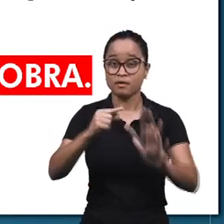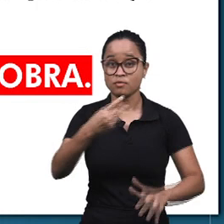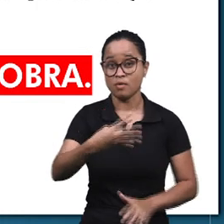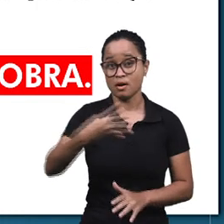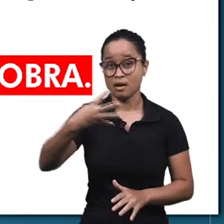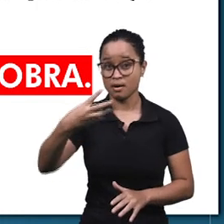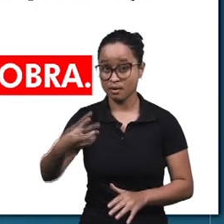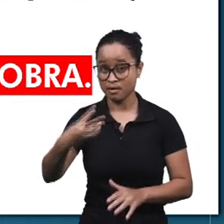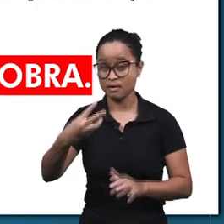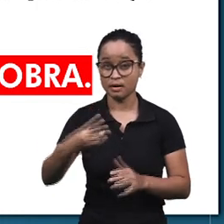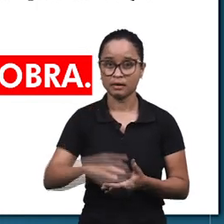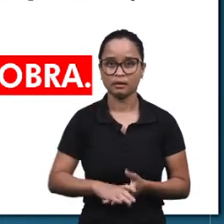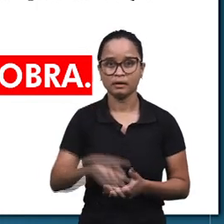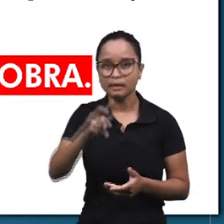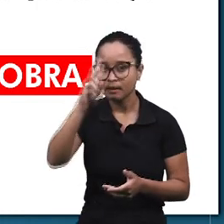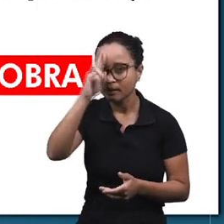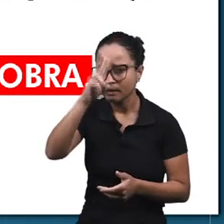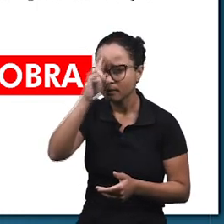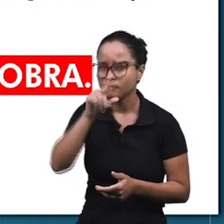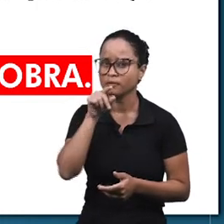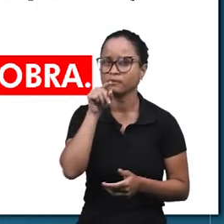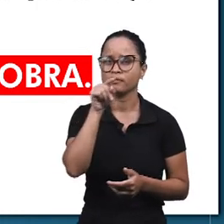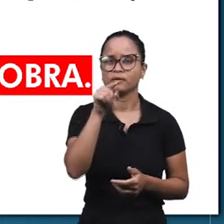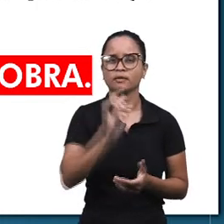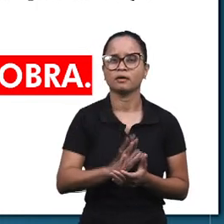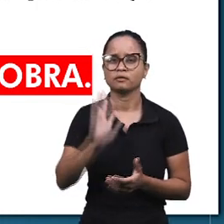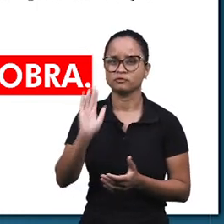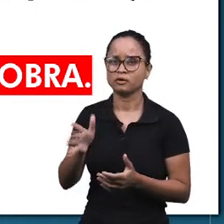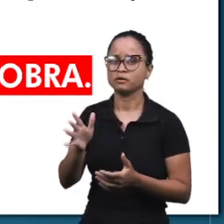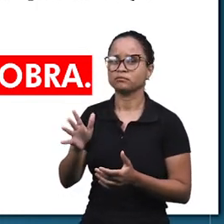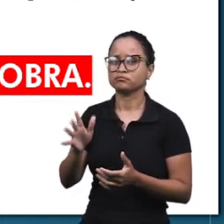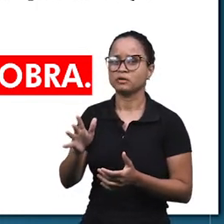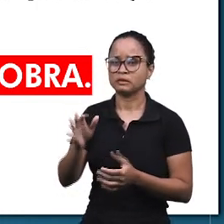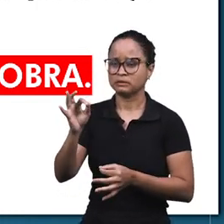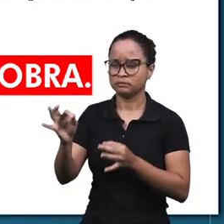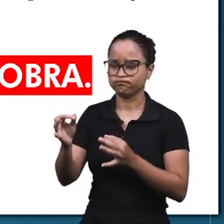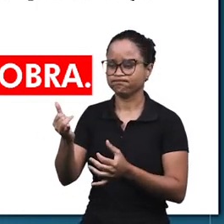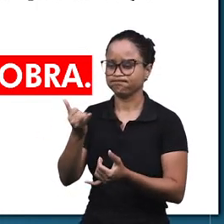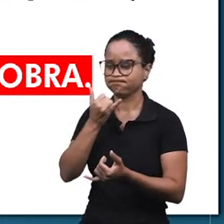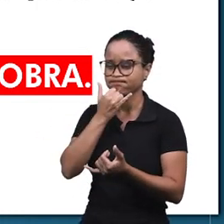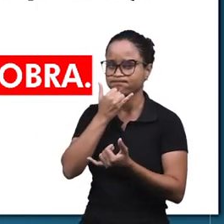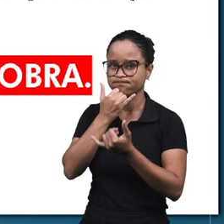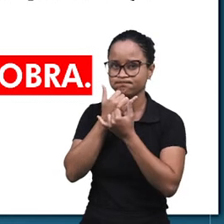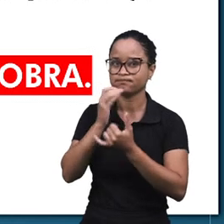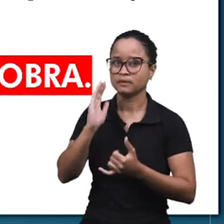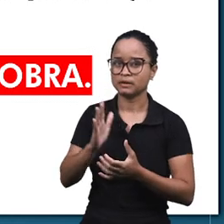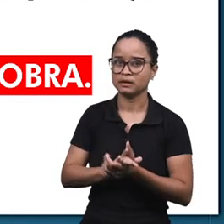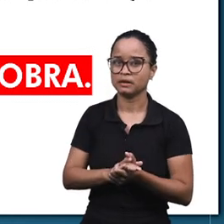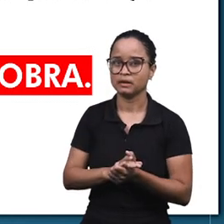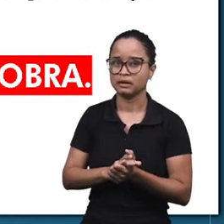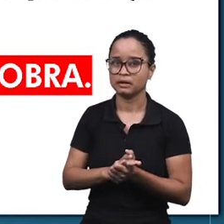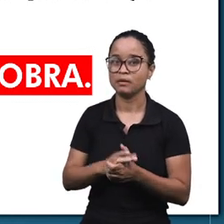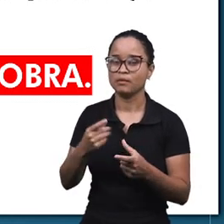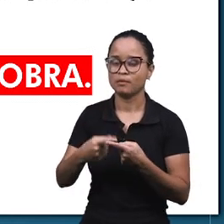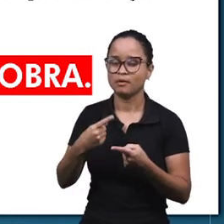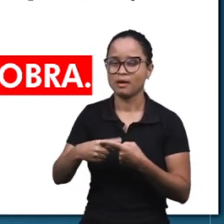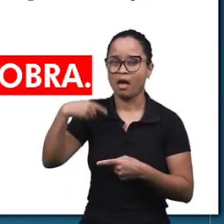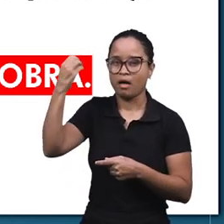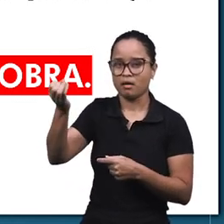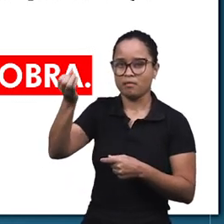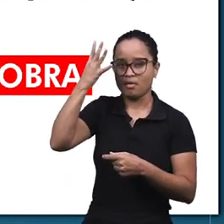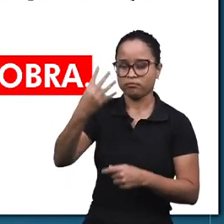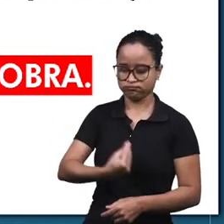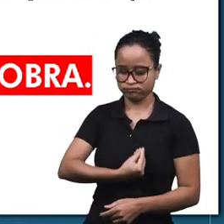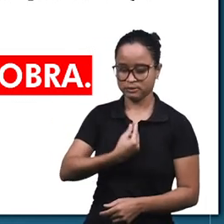43, e lembre-se que você já está justificado. A luz da revelação resplandeceu em